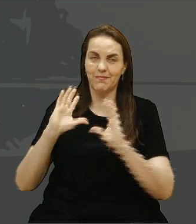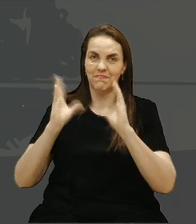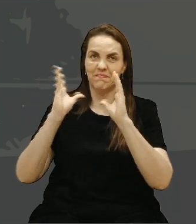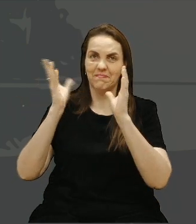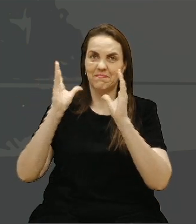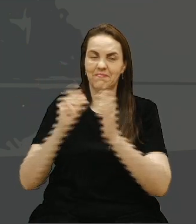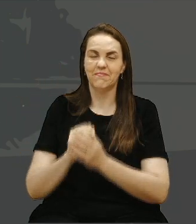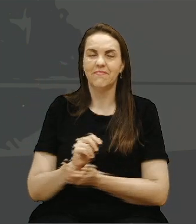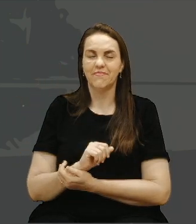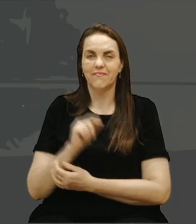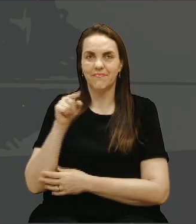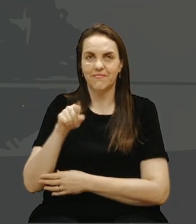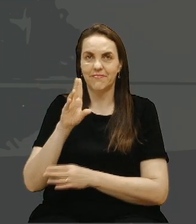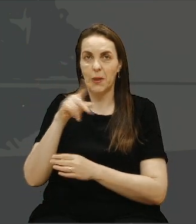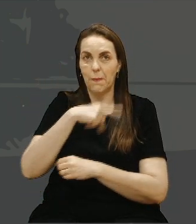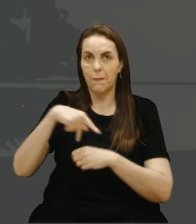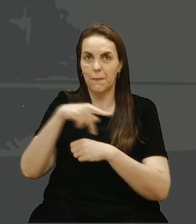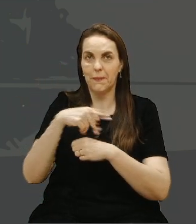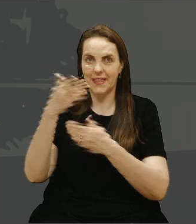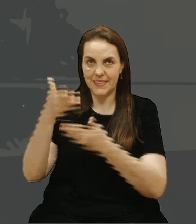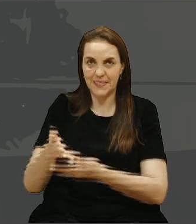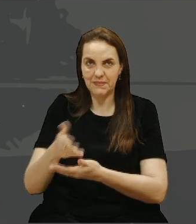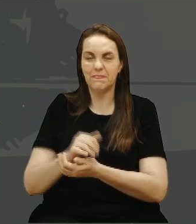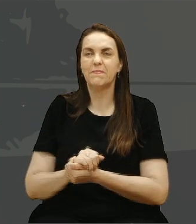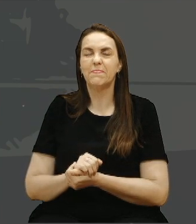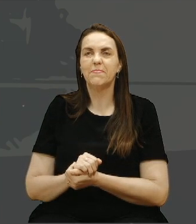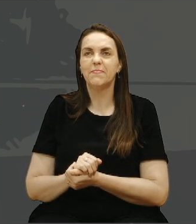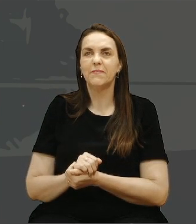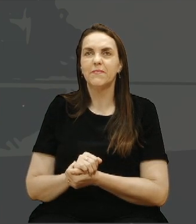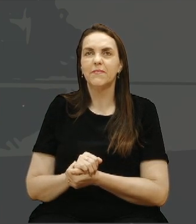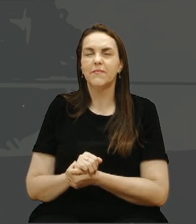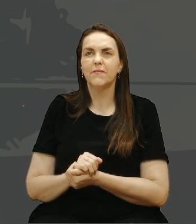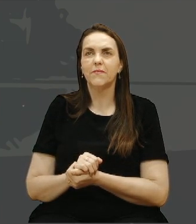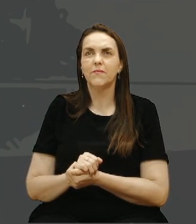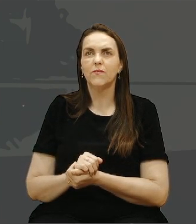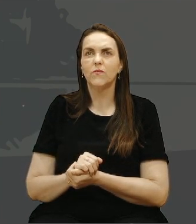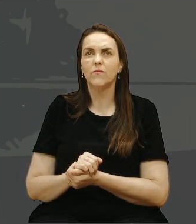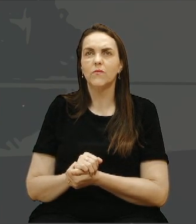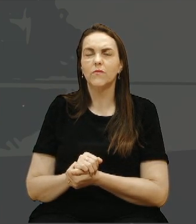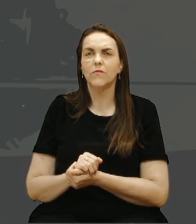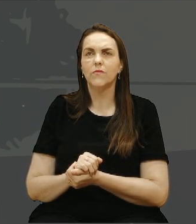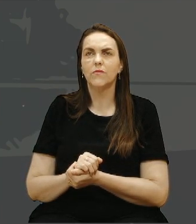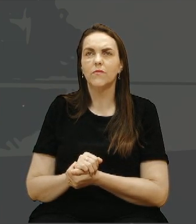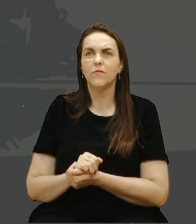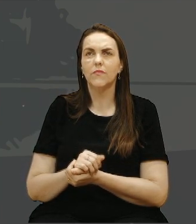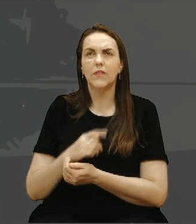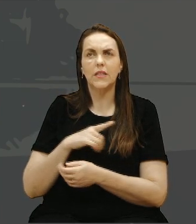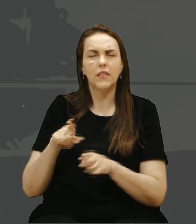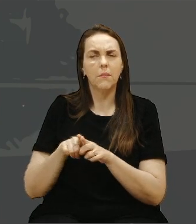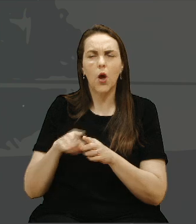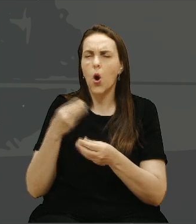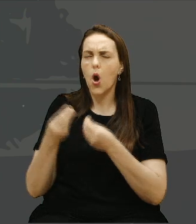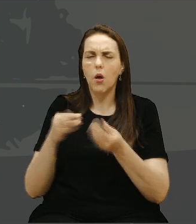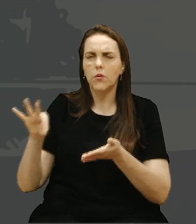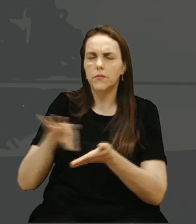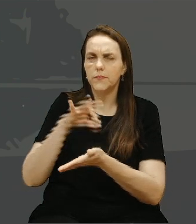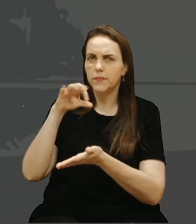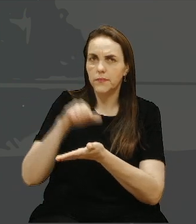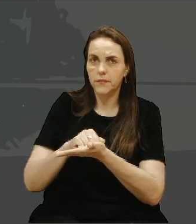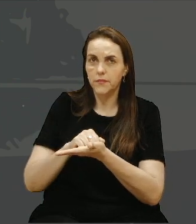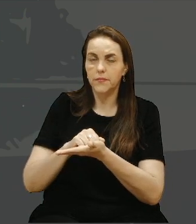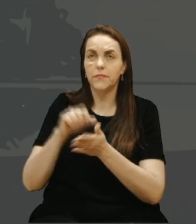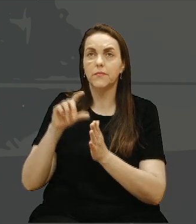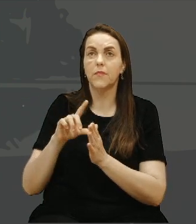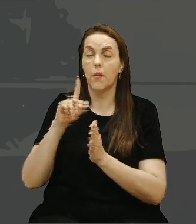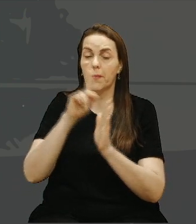dentro do nosso país. Pode avançar, por gentileza. Na sequência, nós temos, então, como se dão as inscrições, né? Depois desse projeto